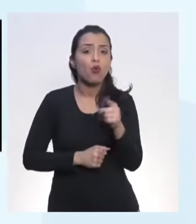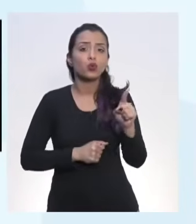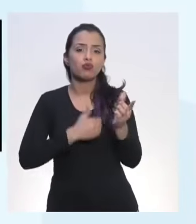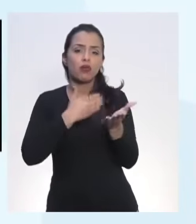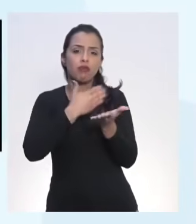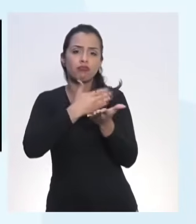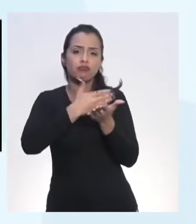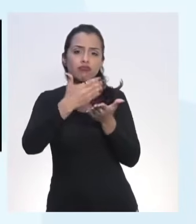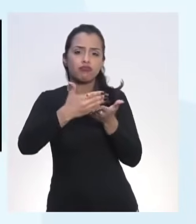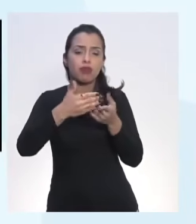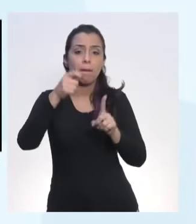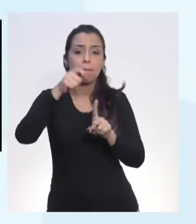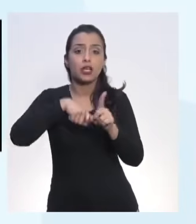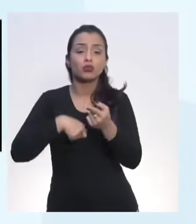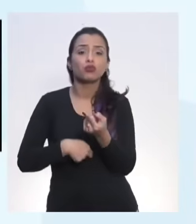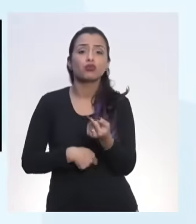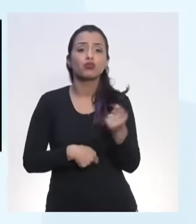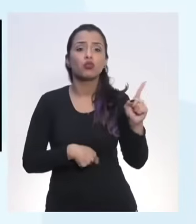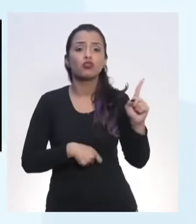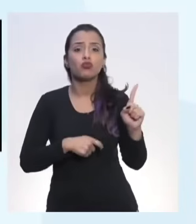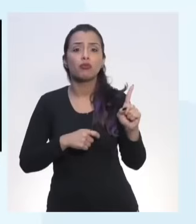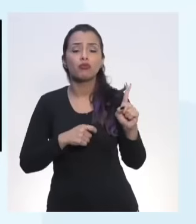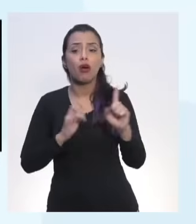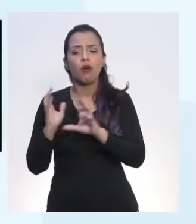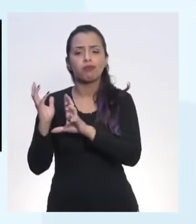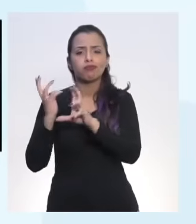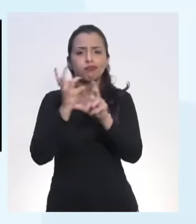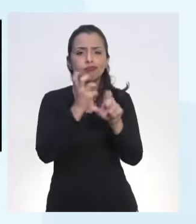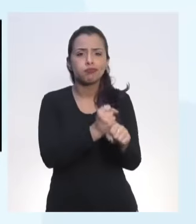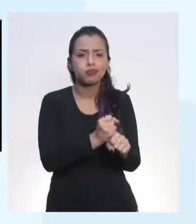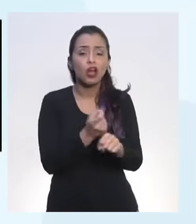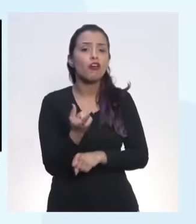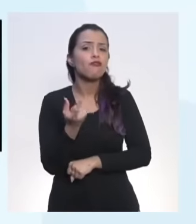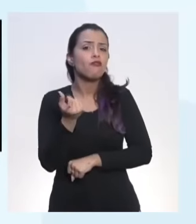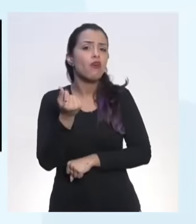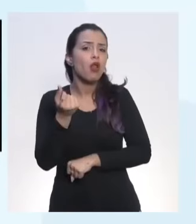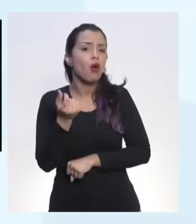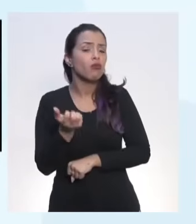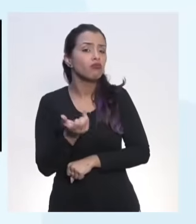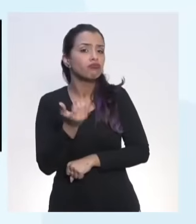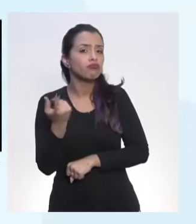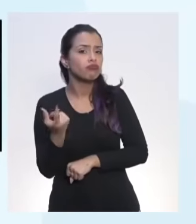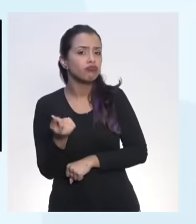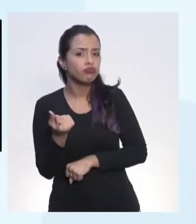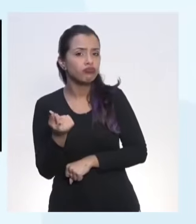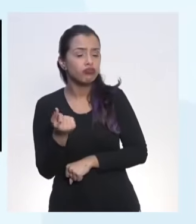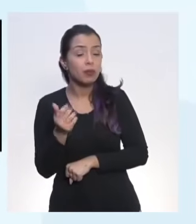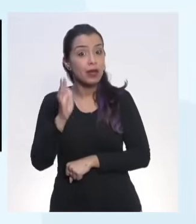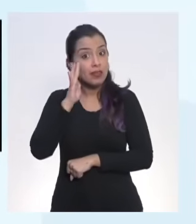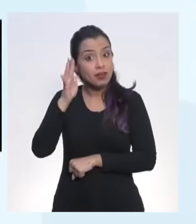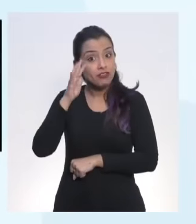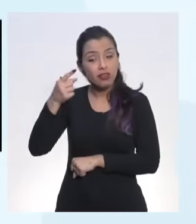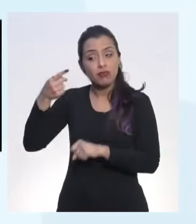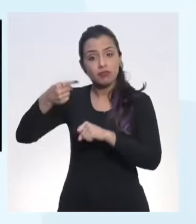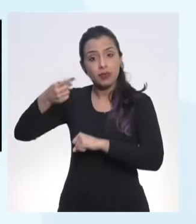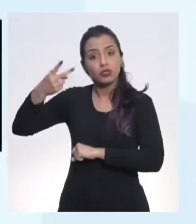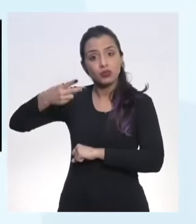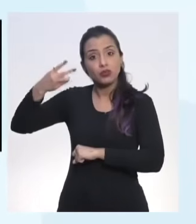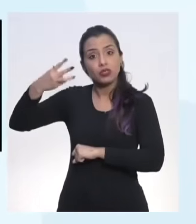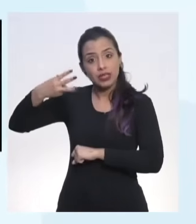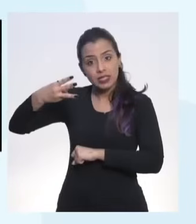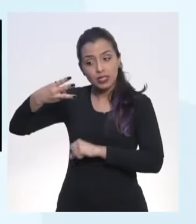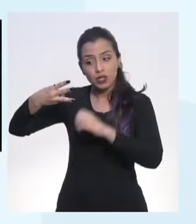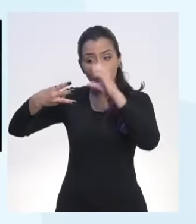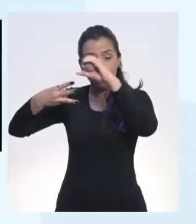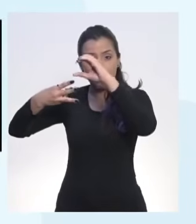ela pagou pelo fogão? Lembrando aí, ó, paguei 3 em dias, a 4ª sai pela metade. Então não é todo mês que eu vou